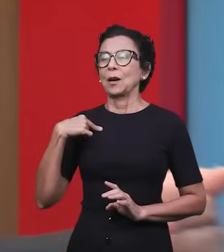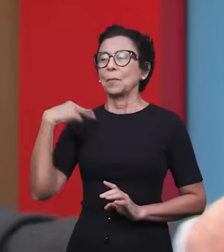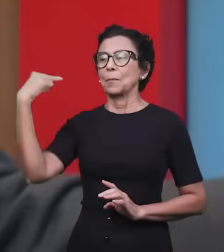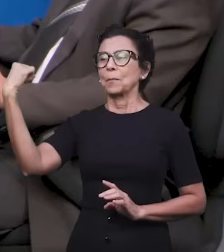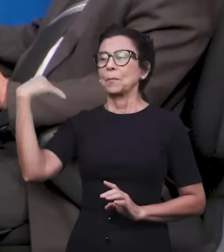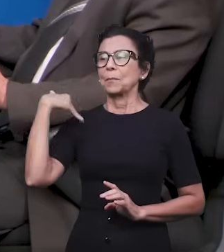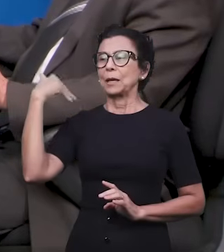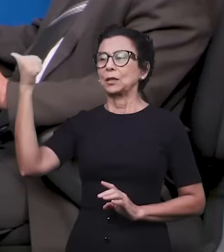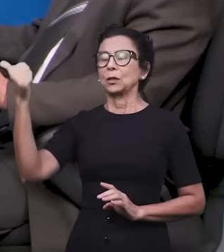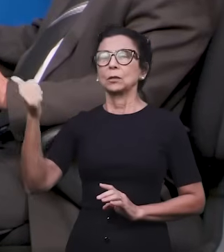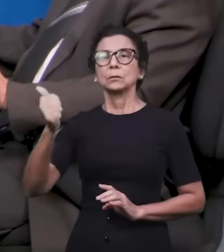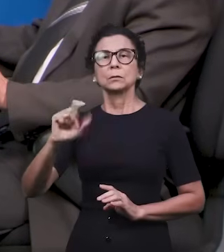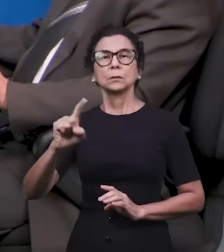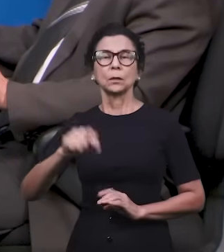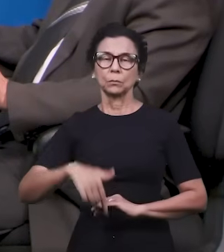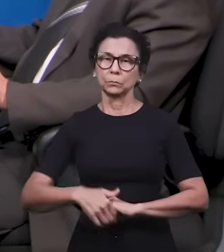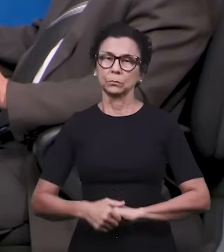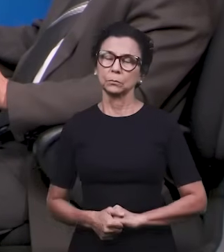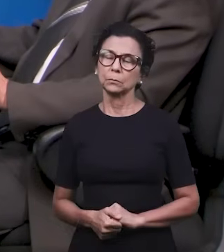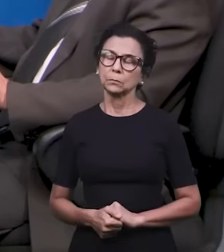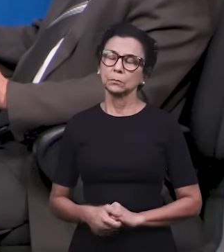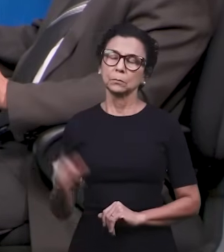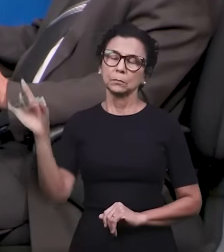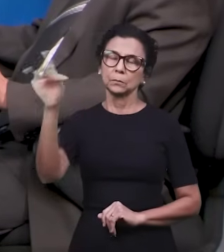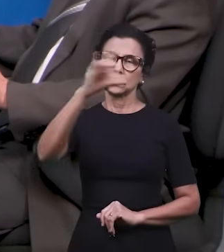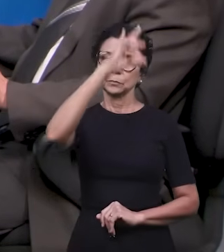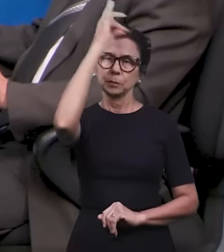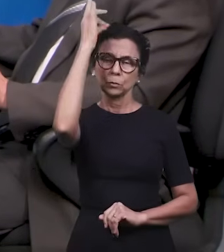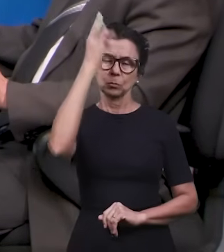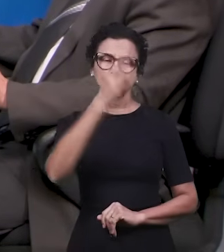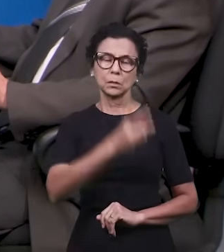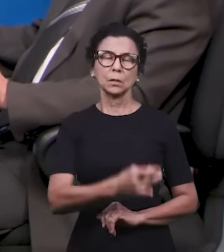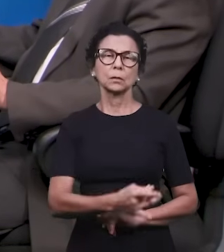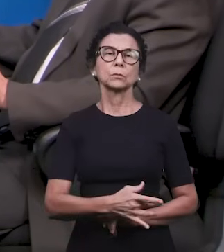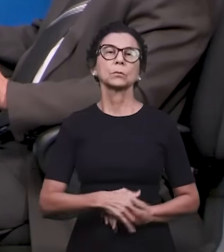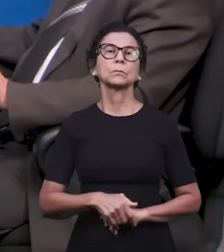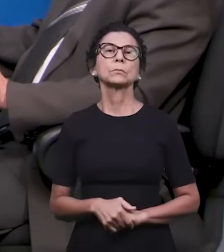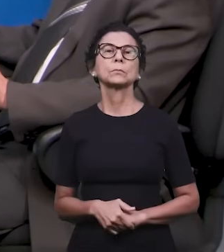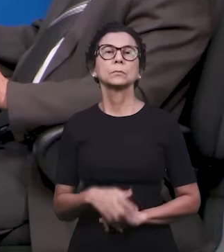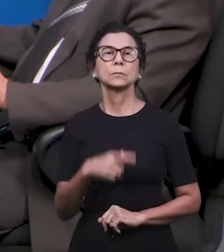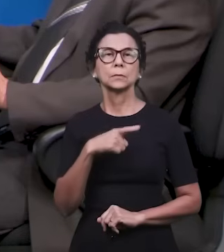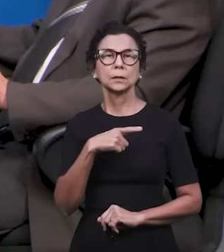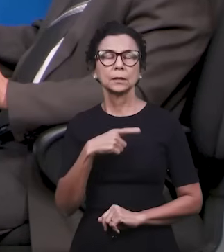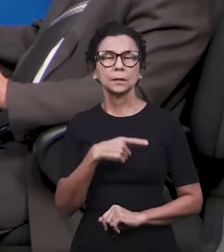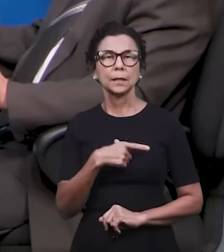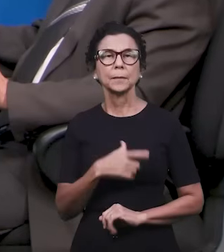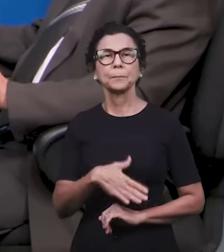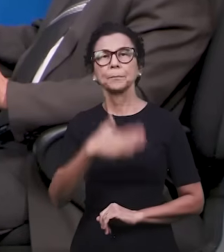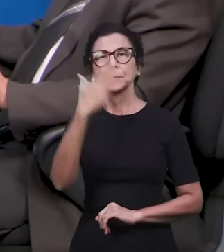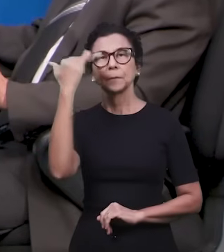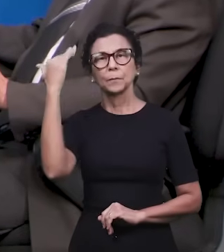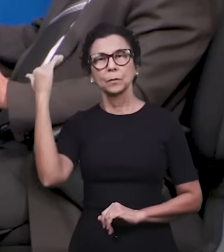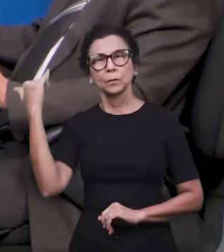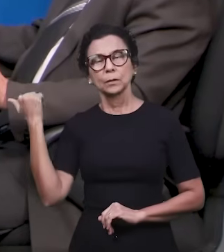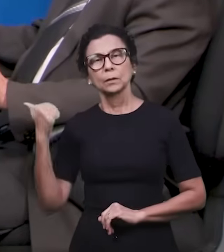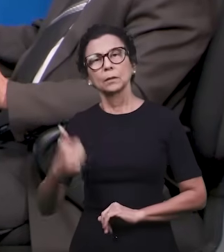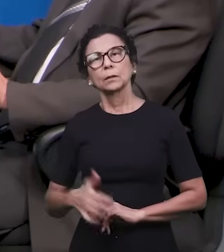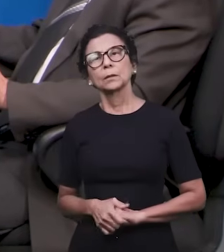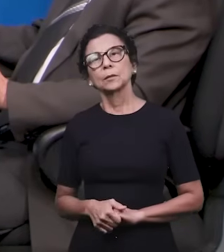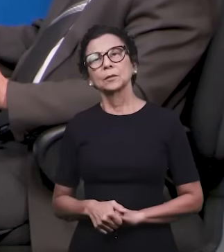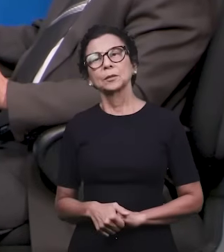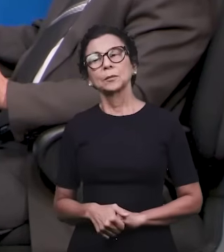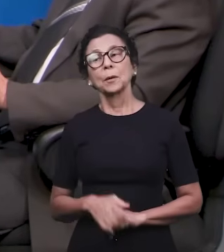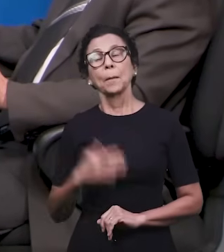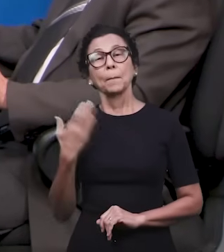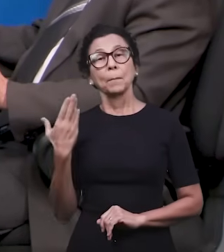rebanho ou ser querido do rebanho, mas ser cheio do Espírito Santo e com sabedoria para que ele possa exercer